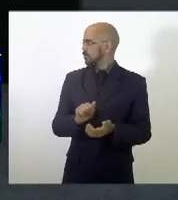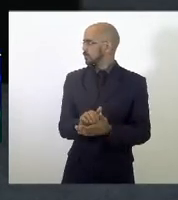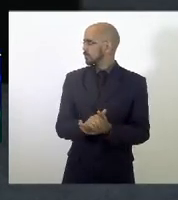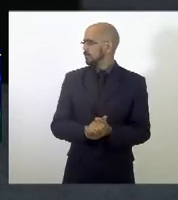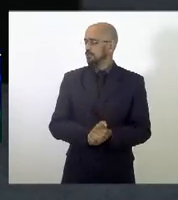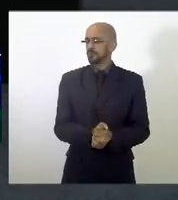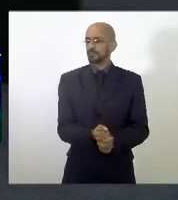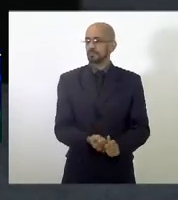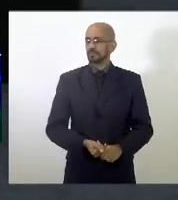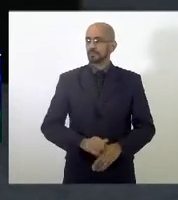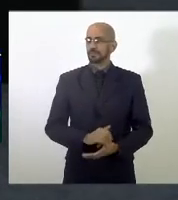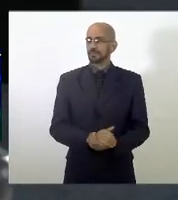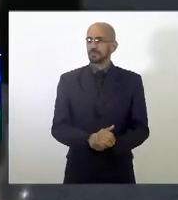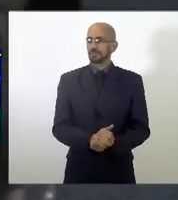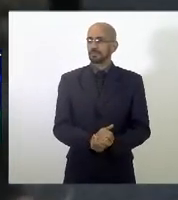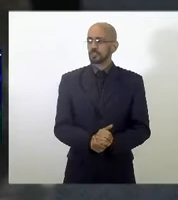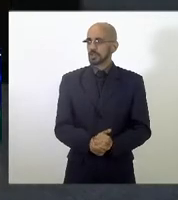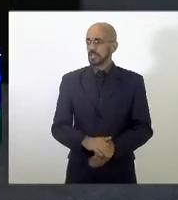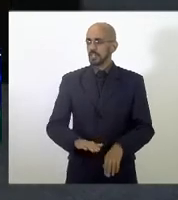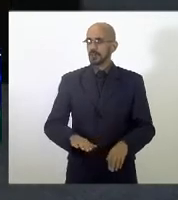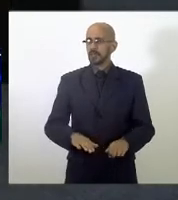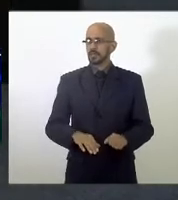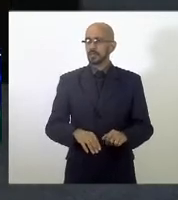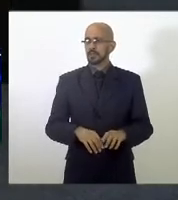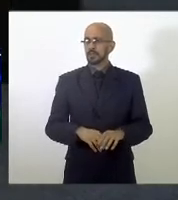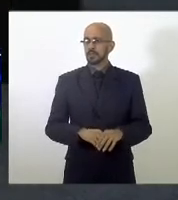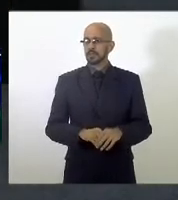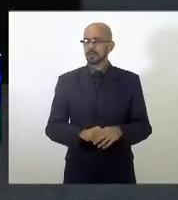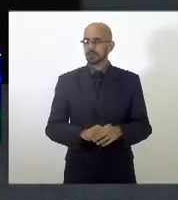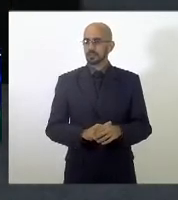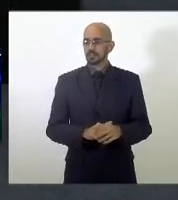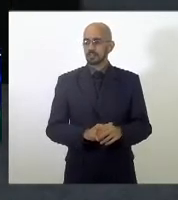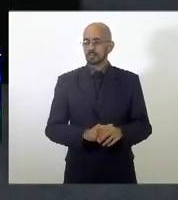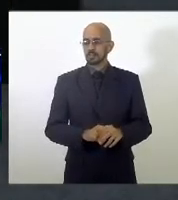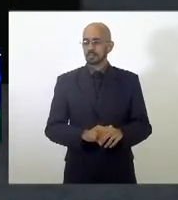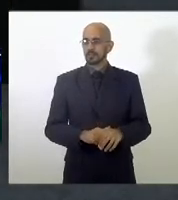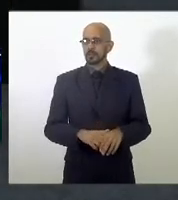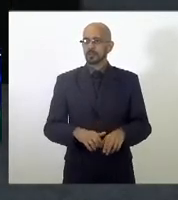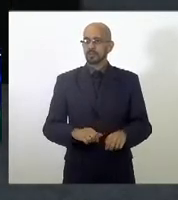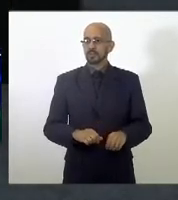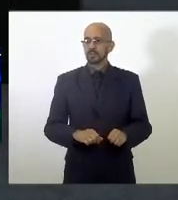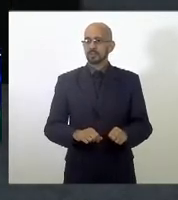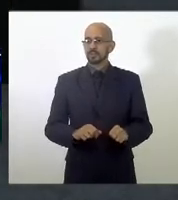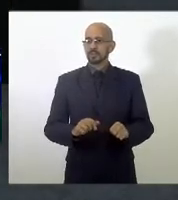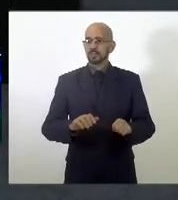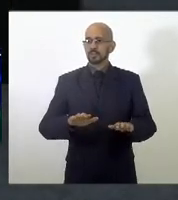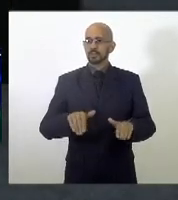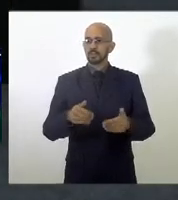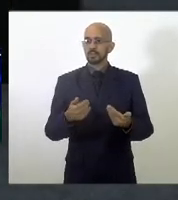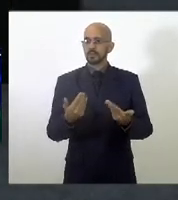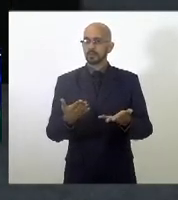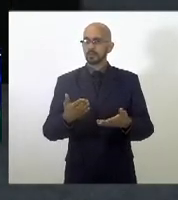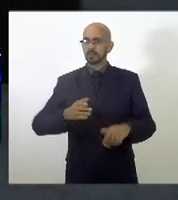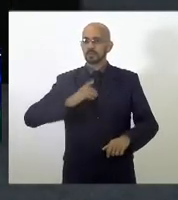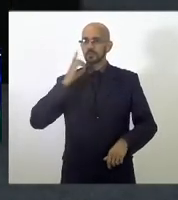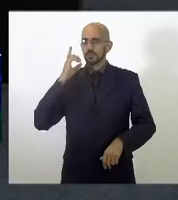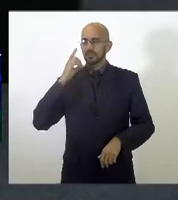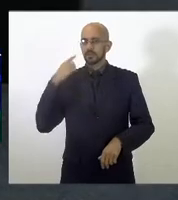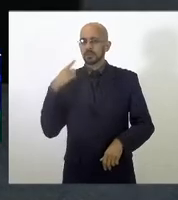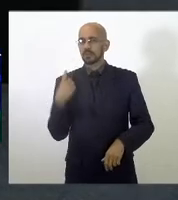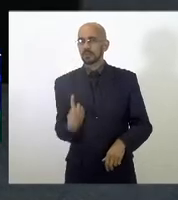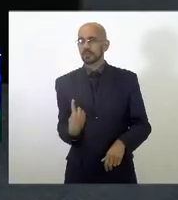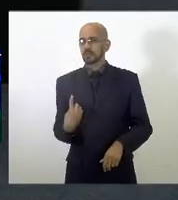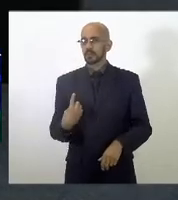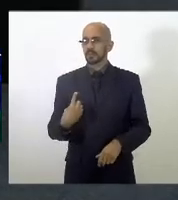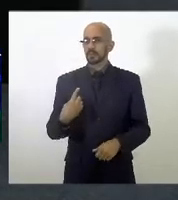três coautorias. Deputado Márcio Canella, quem agradeço pela gentileza, deputada Dani Monteiro e também